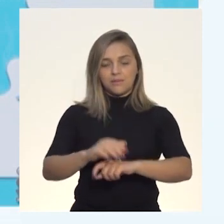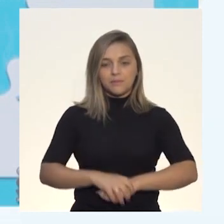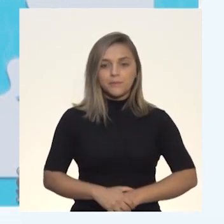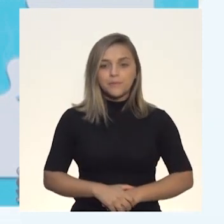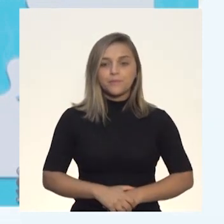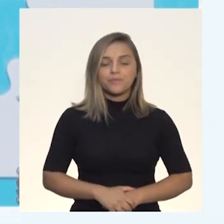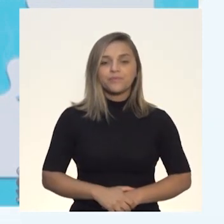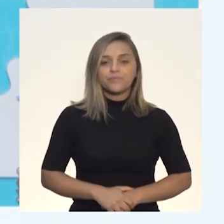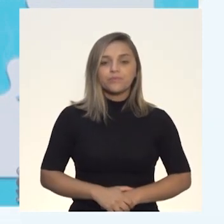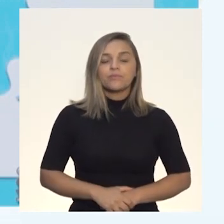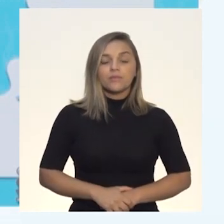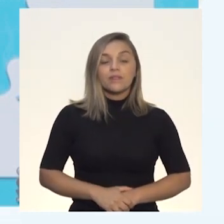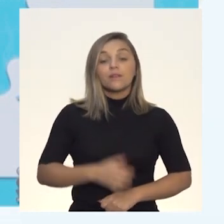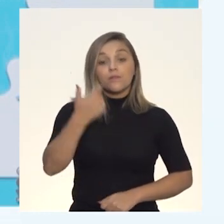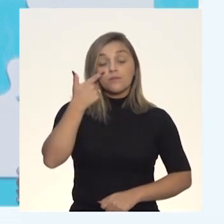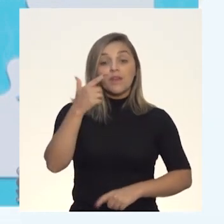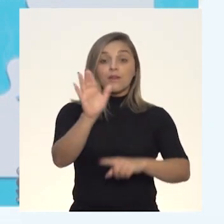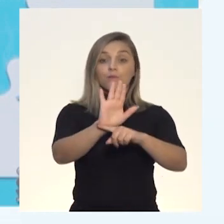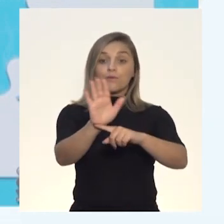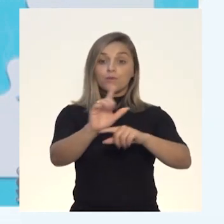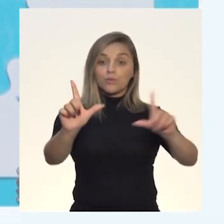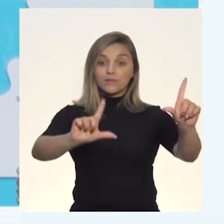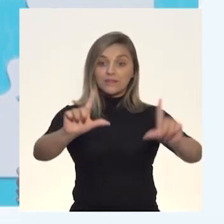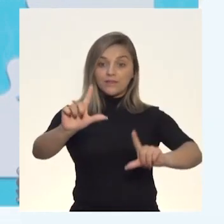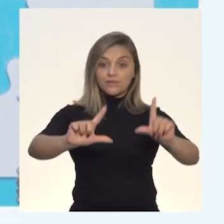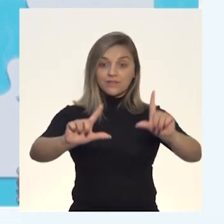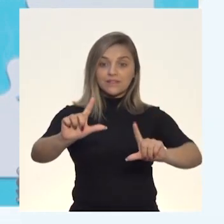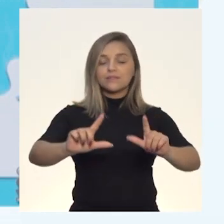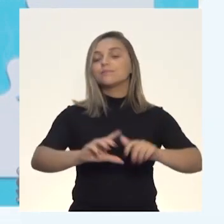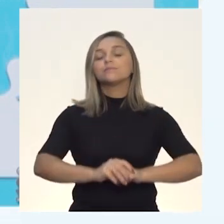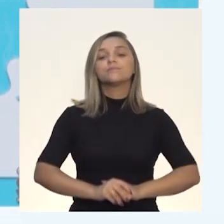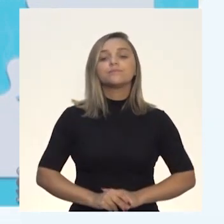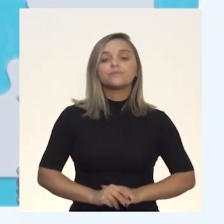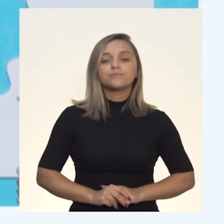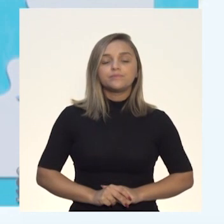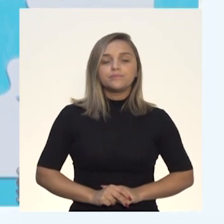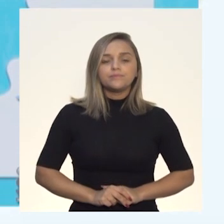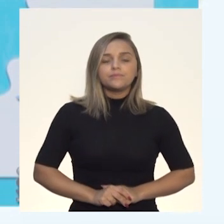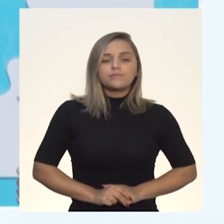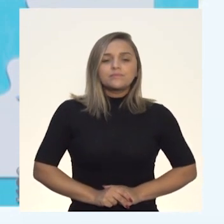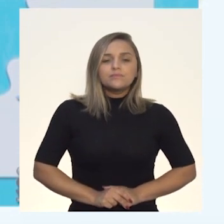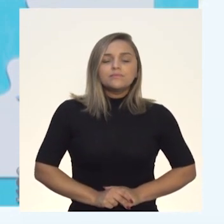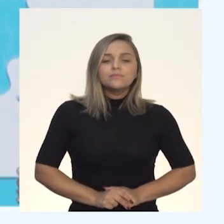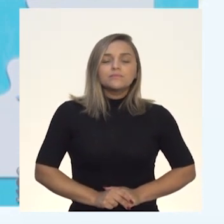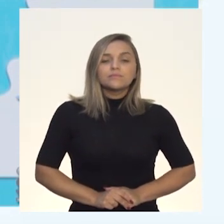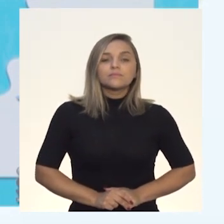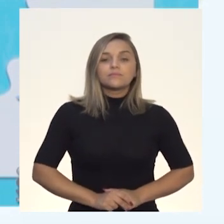que assistem a filmes na TV, é alto, né? Essa pegadinha aí, né?